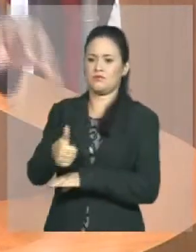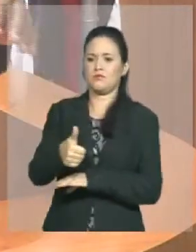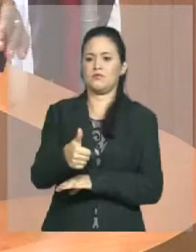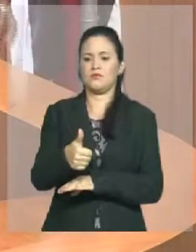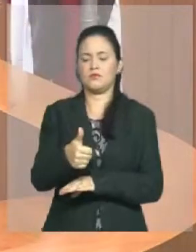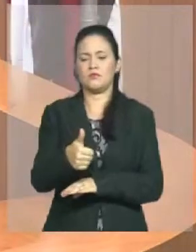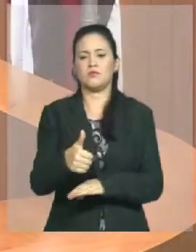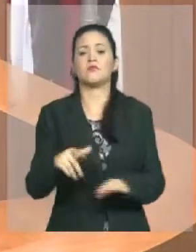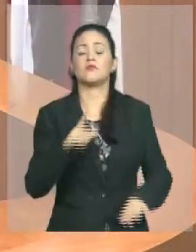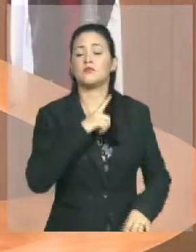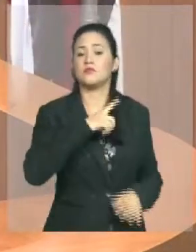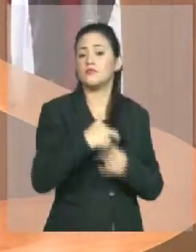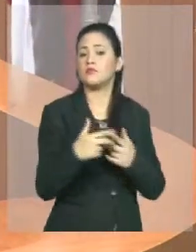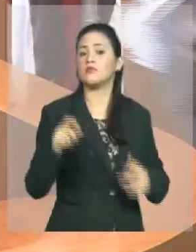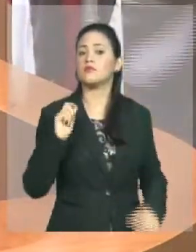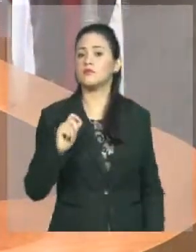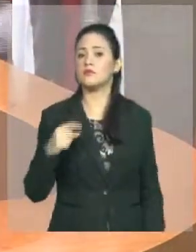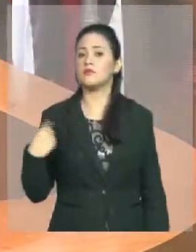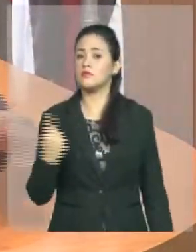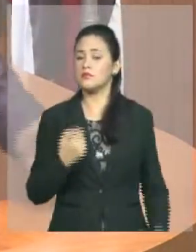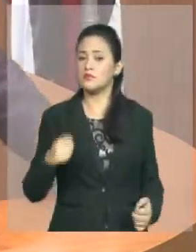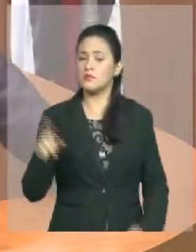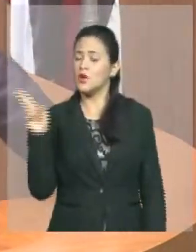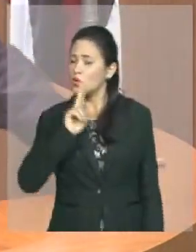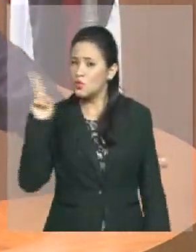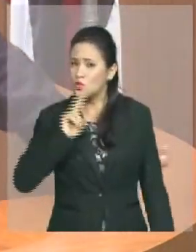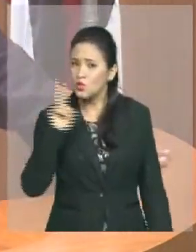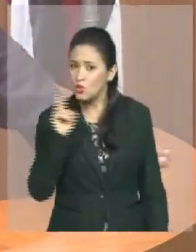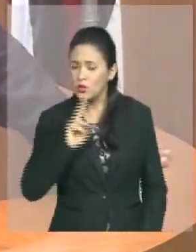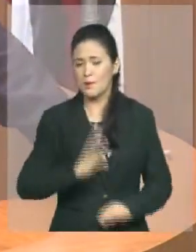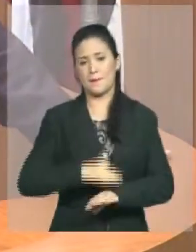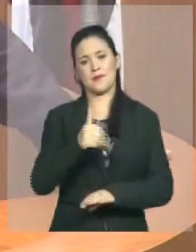Existem coisas que nós precisamos urgentemente melhorar.